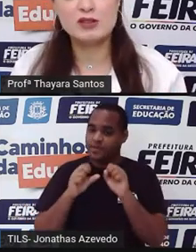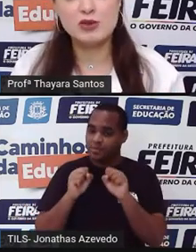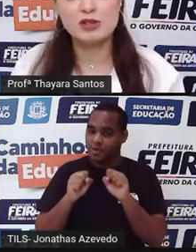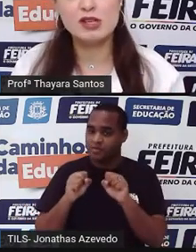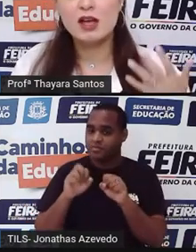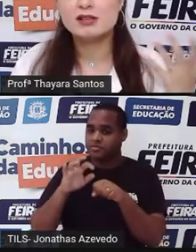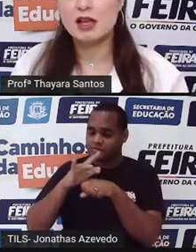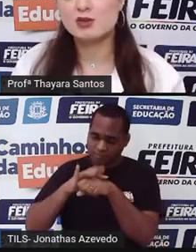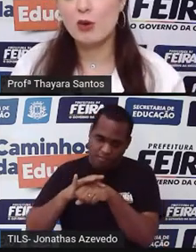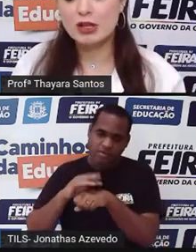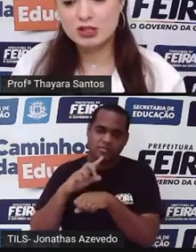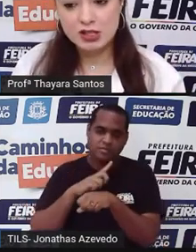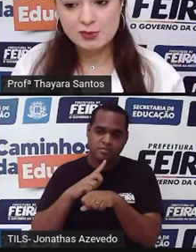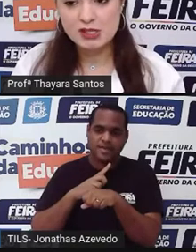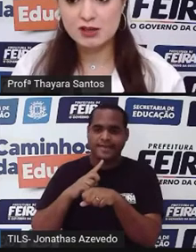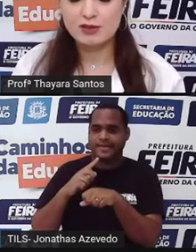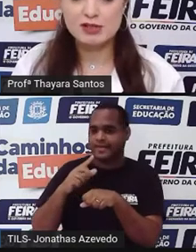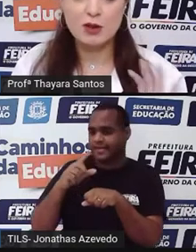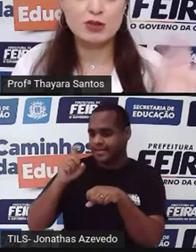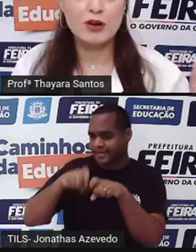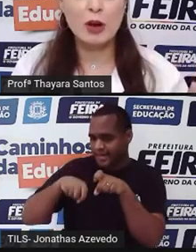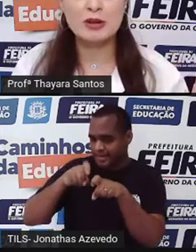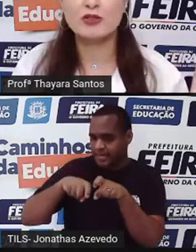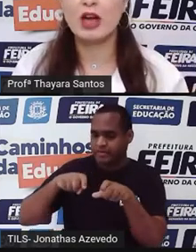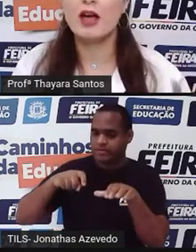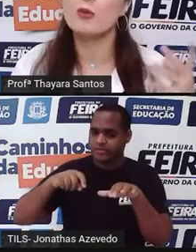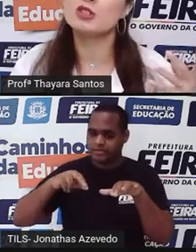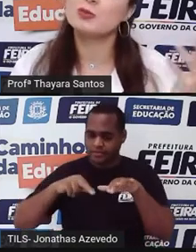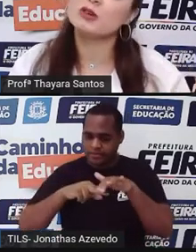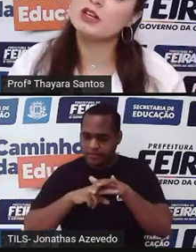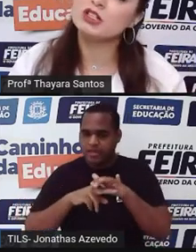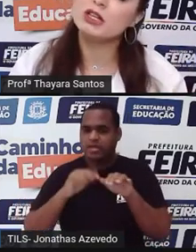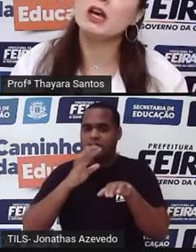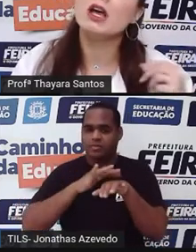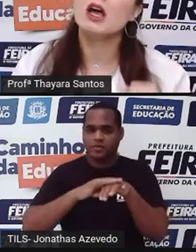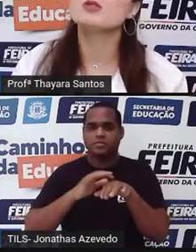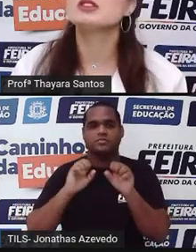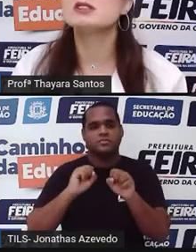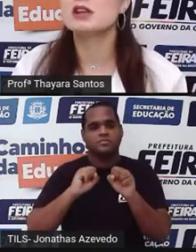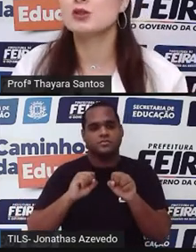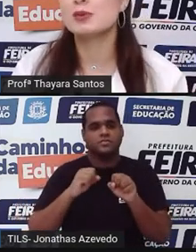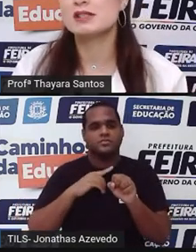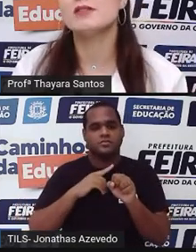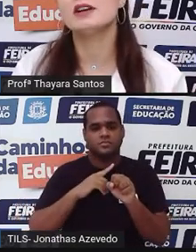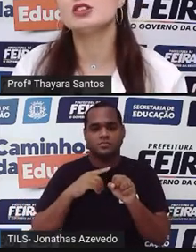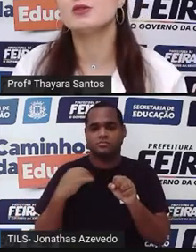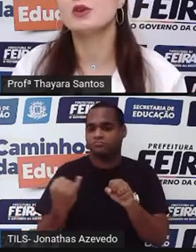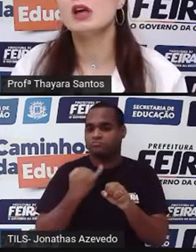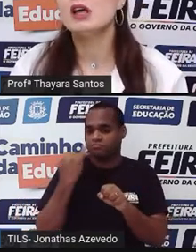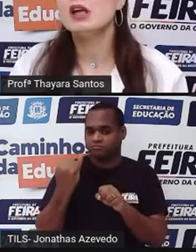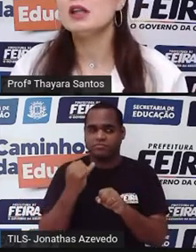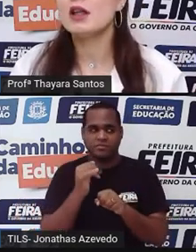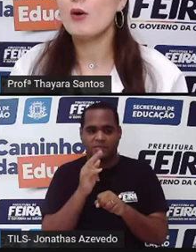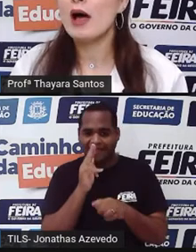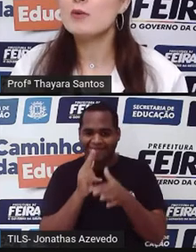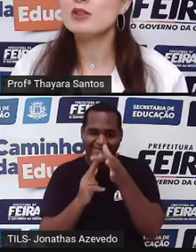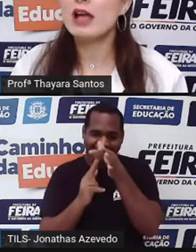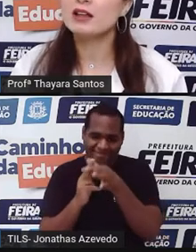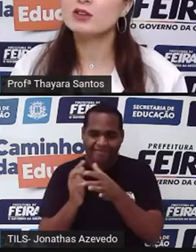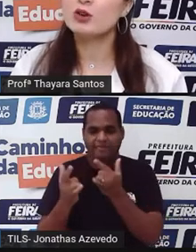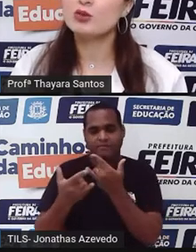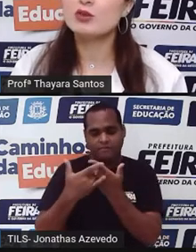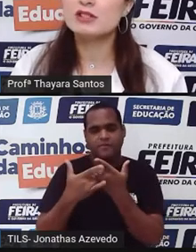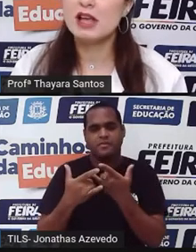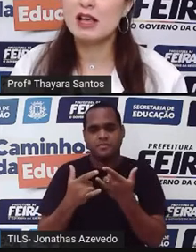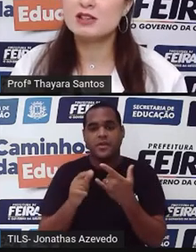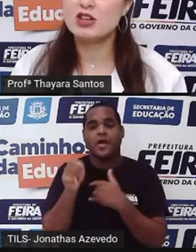risco ali das infecções sexualmente transmissíveis é a única forma de ficar realmente protegida o utilizando o preservativo então